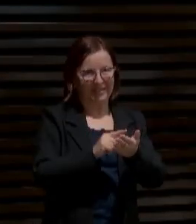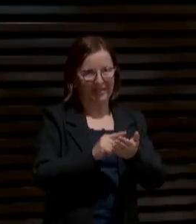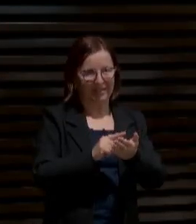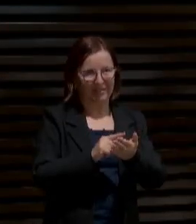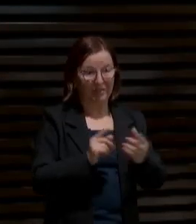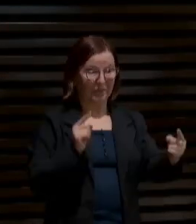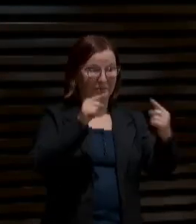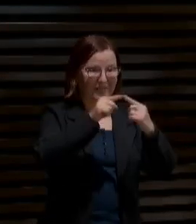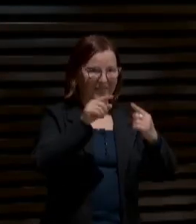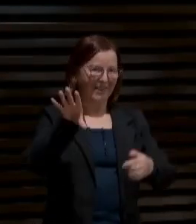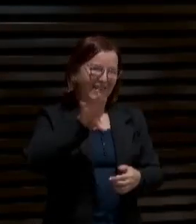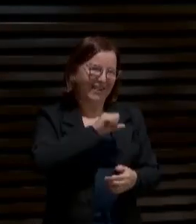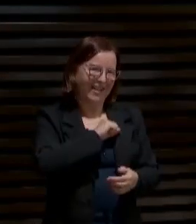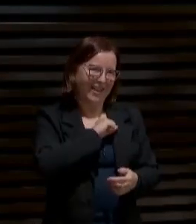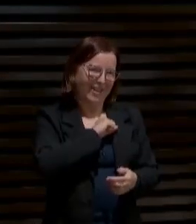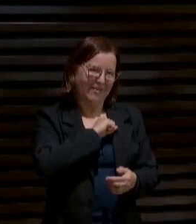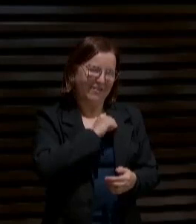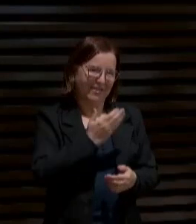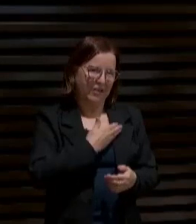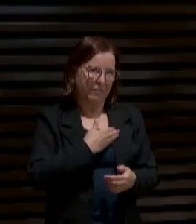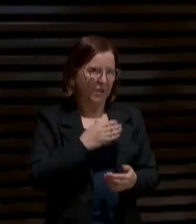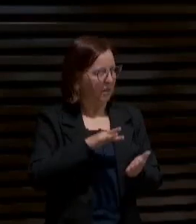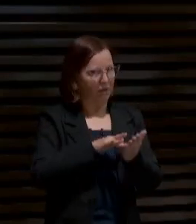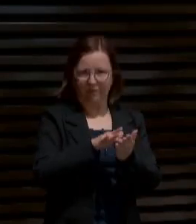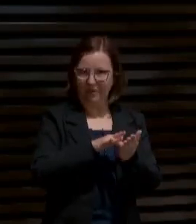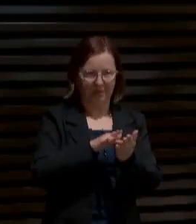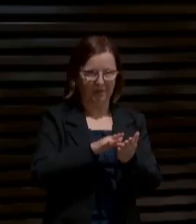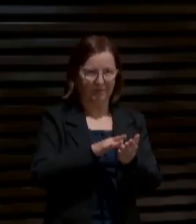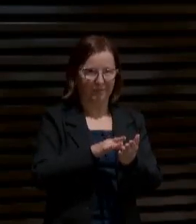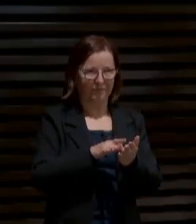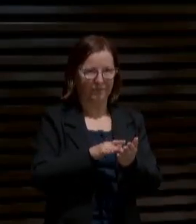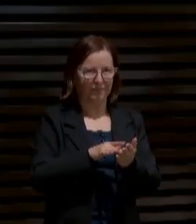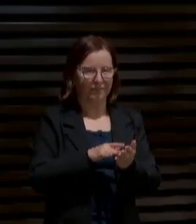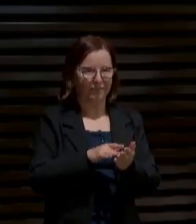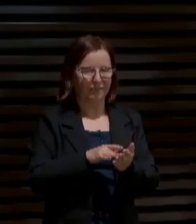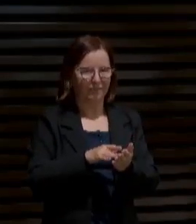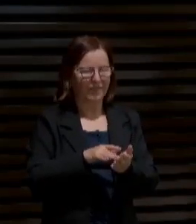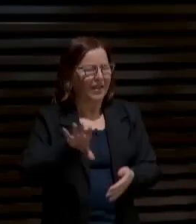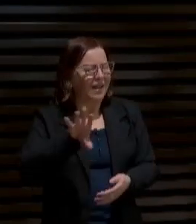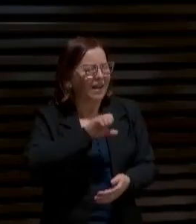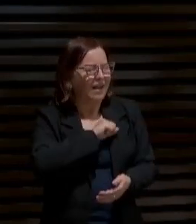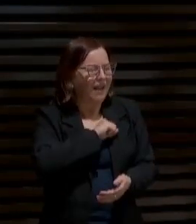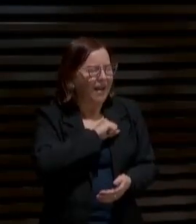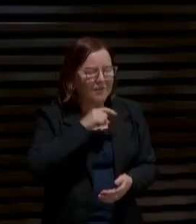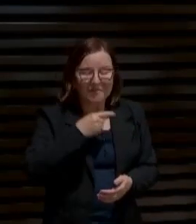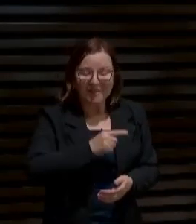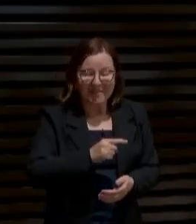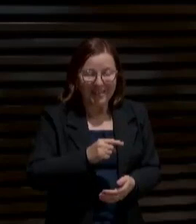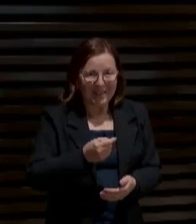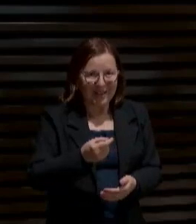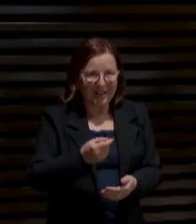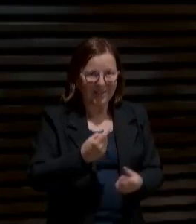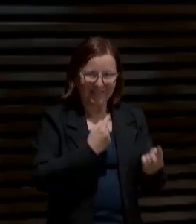vistas ao amor fraternal não fingido ame intensamente uns aos outros de coração puro